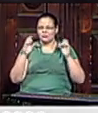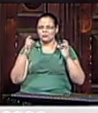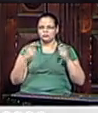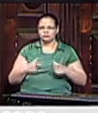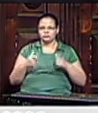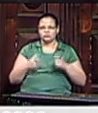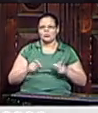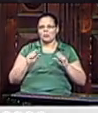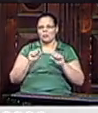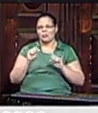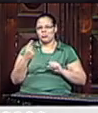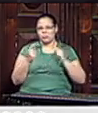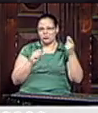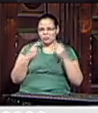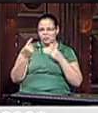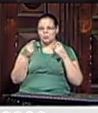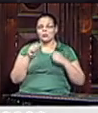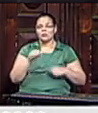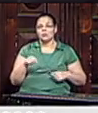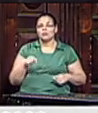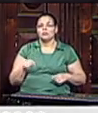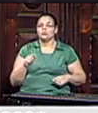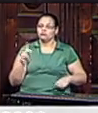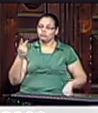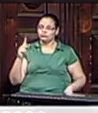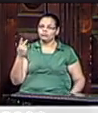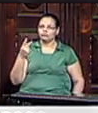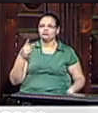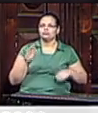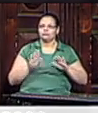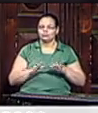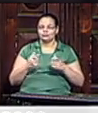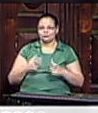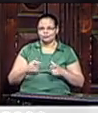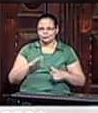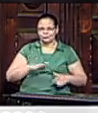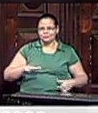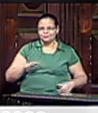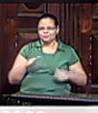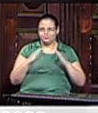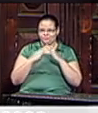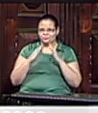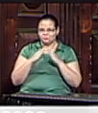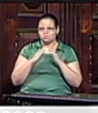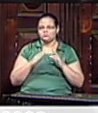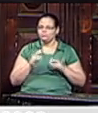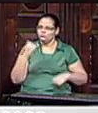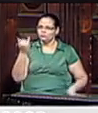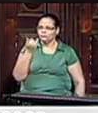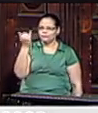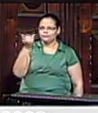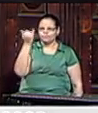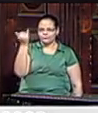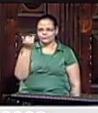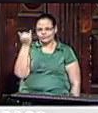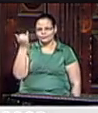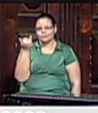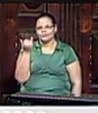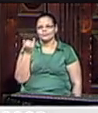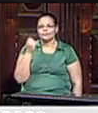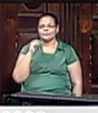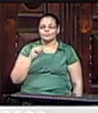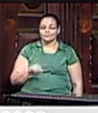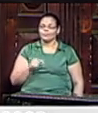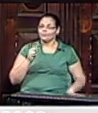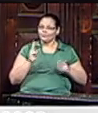das origens, historicamente, esse leprosário, e então é importante que esse bem possa